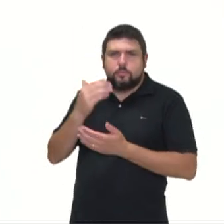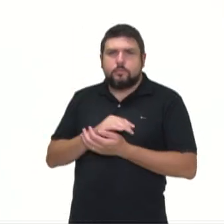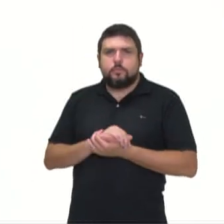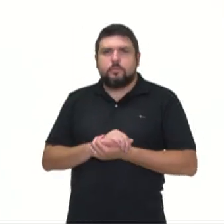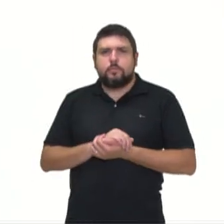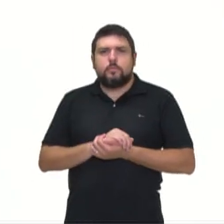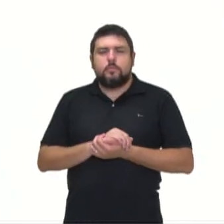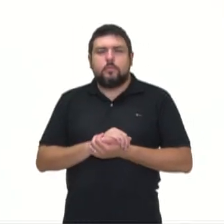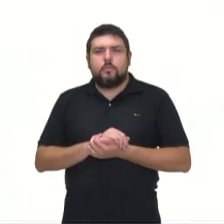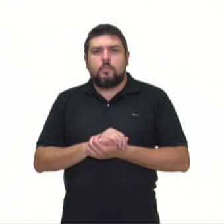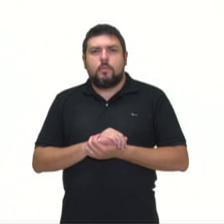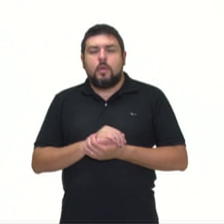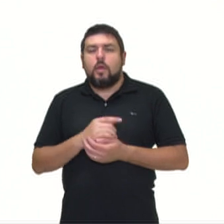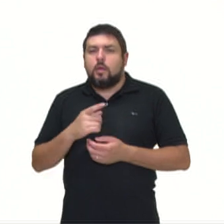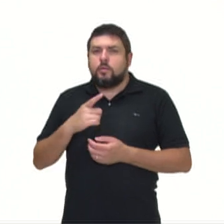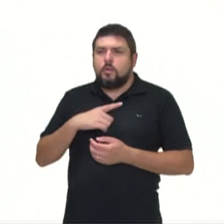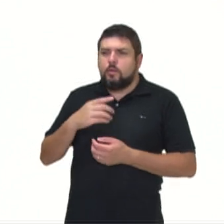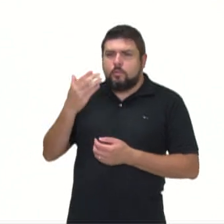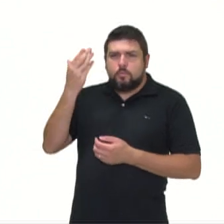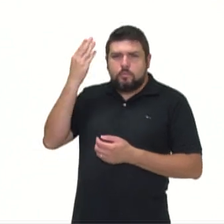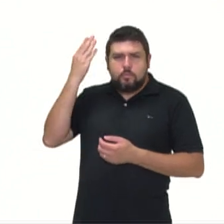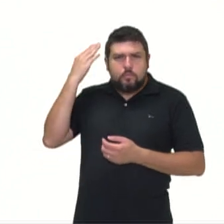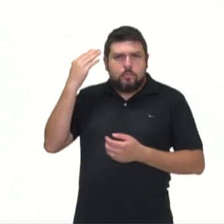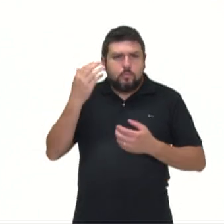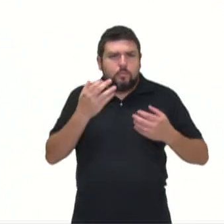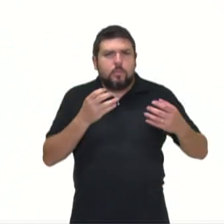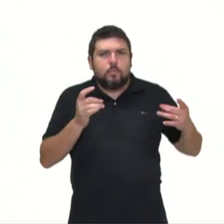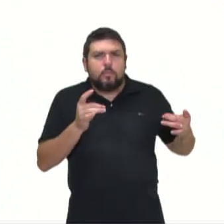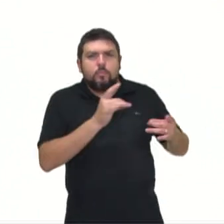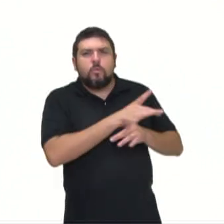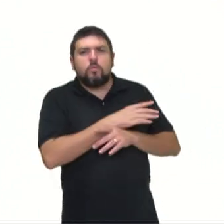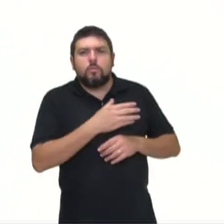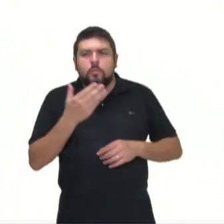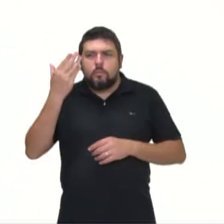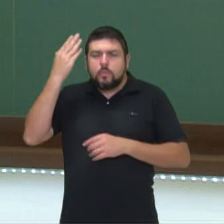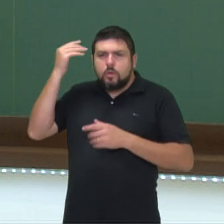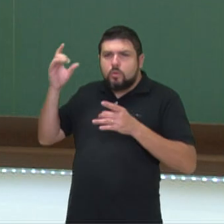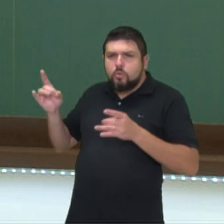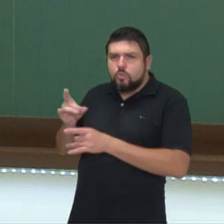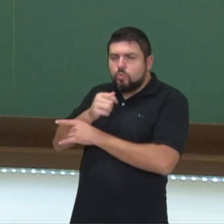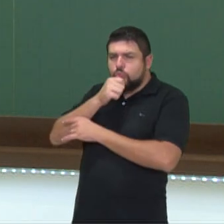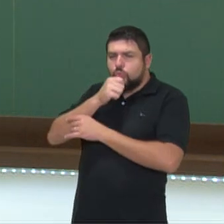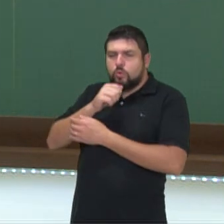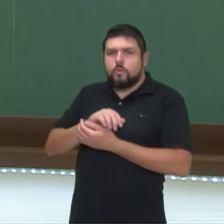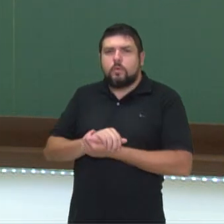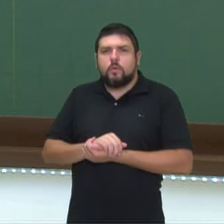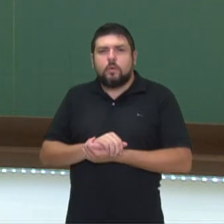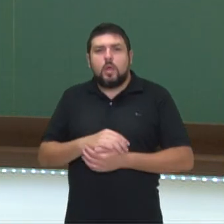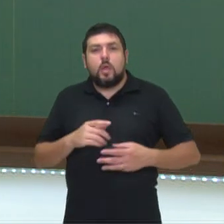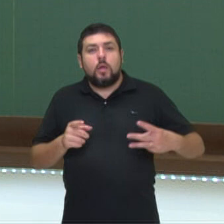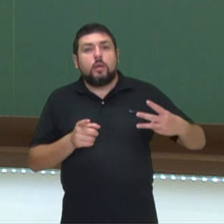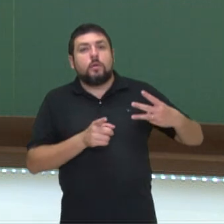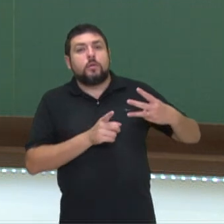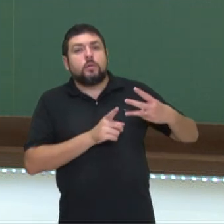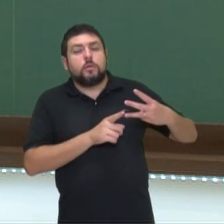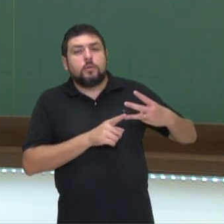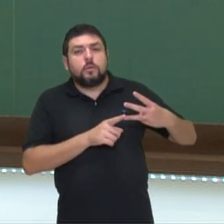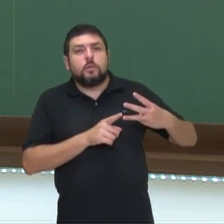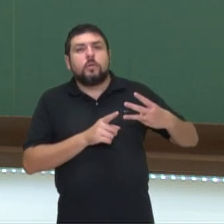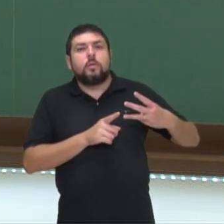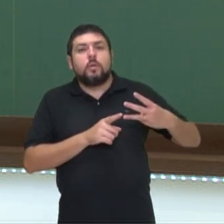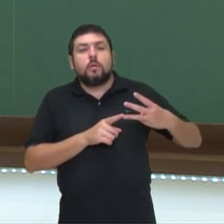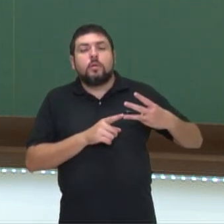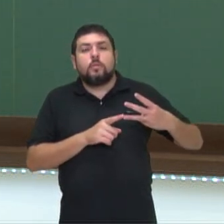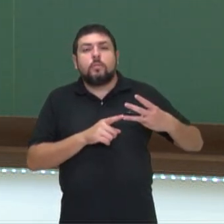de ocorrências no pretérito perfeito e no pretérito imperfeito. E a fala das personagens, como sabemos da fala